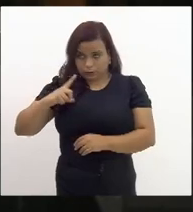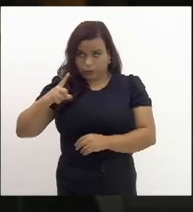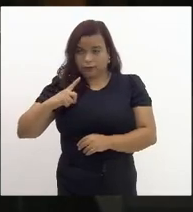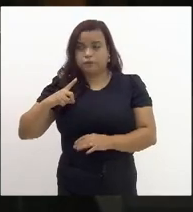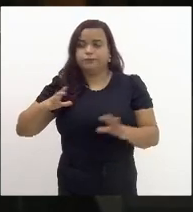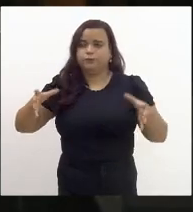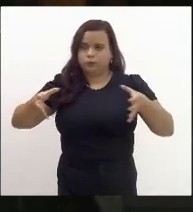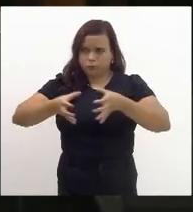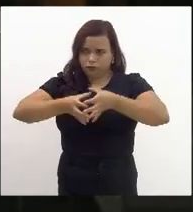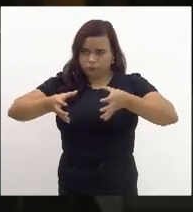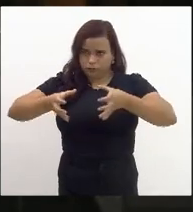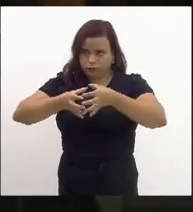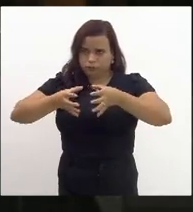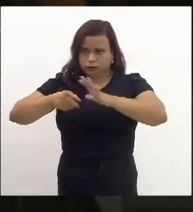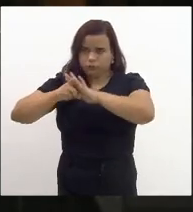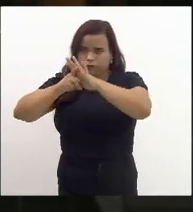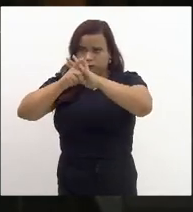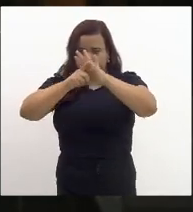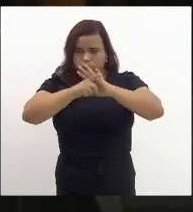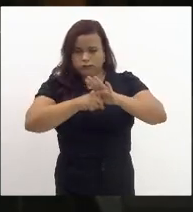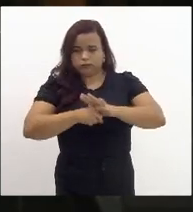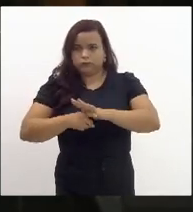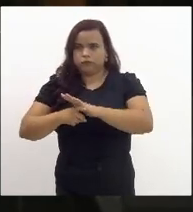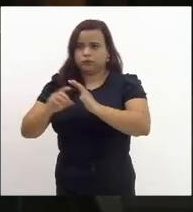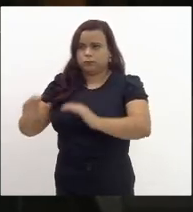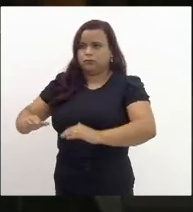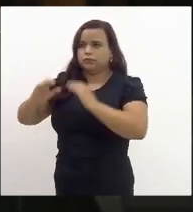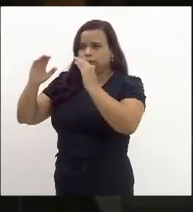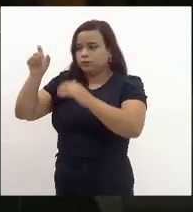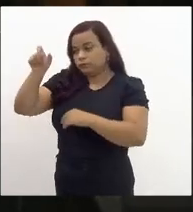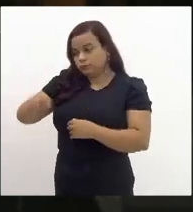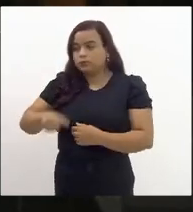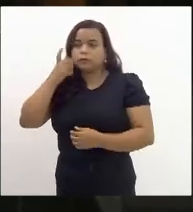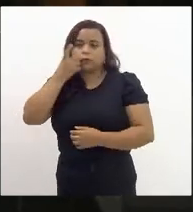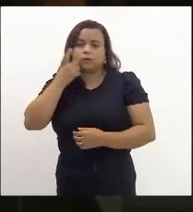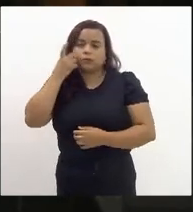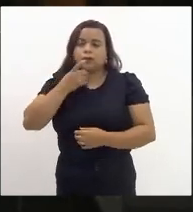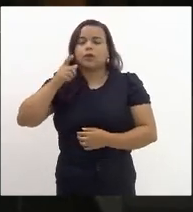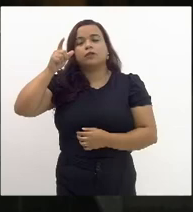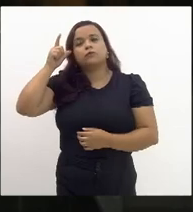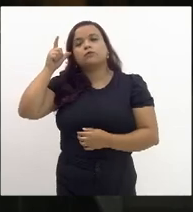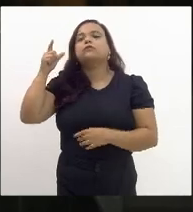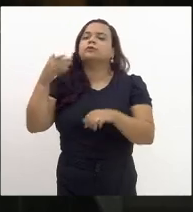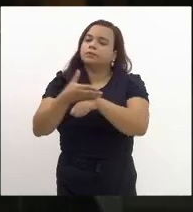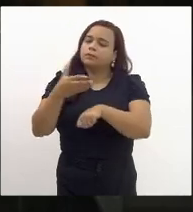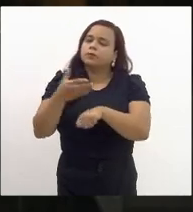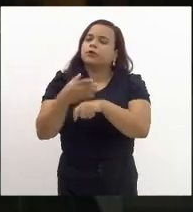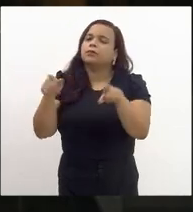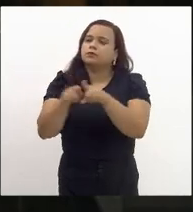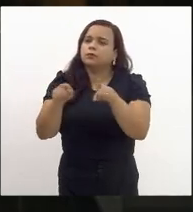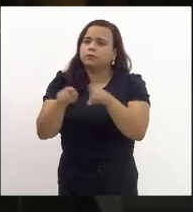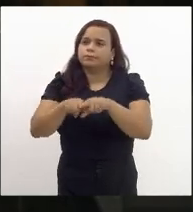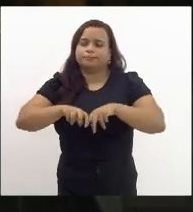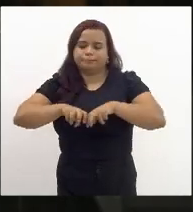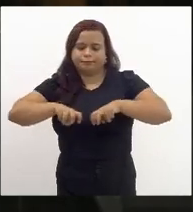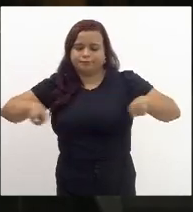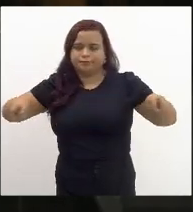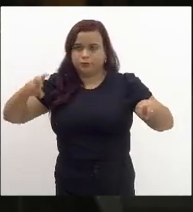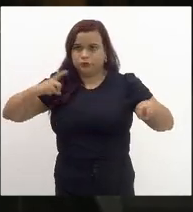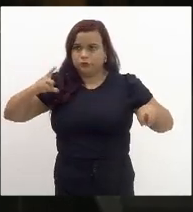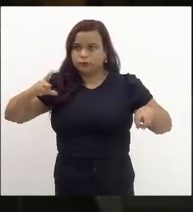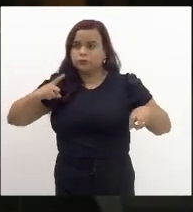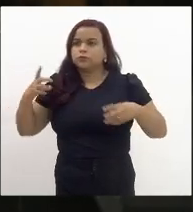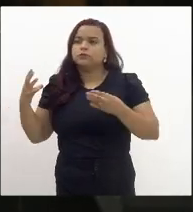comissão, que Vossa Excelência, deputada Lucinha, também fez parte, que foi composta de todos